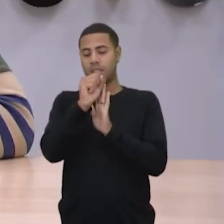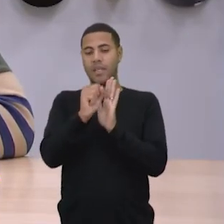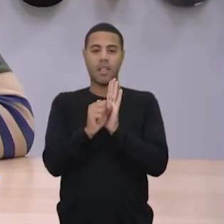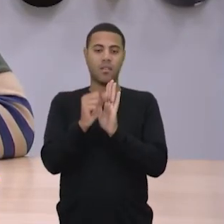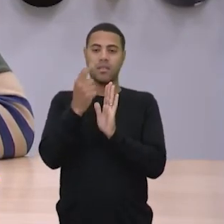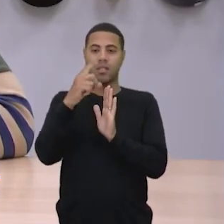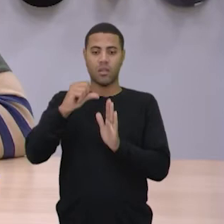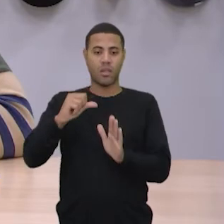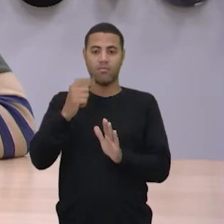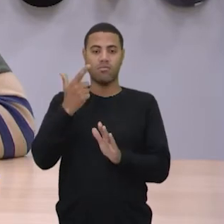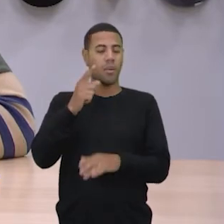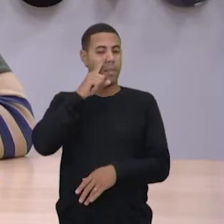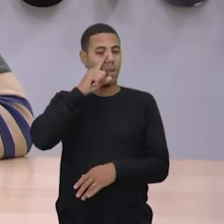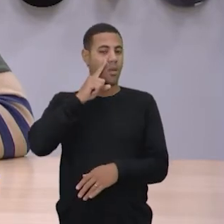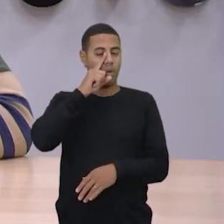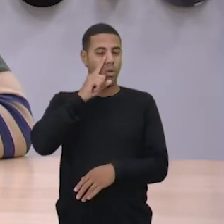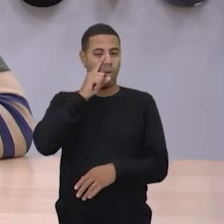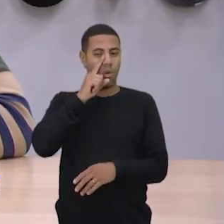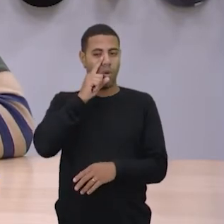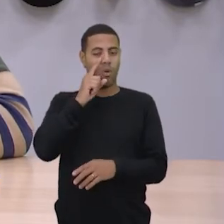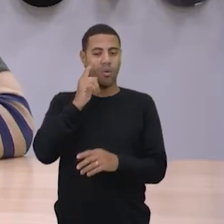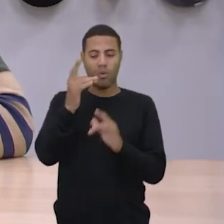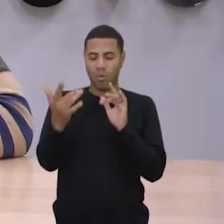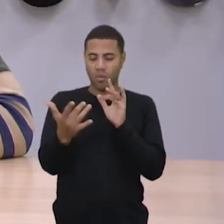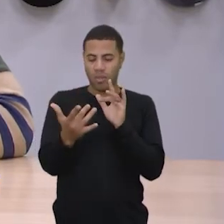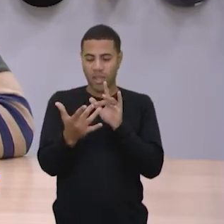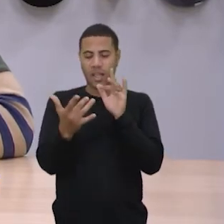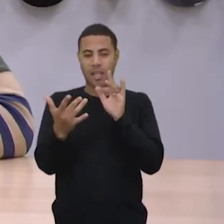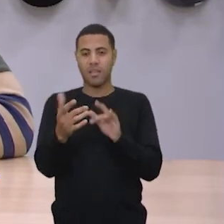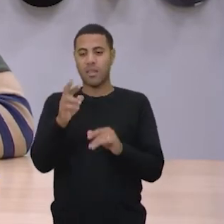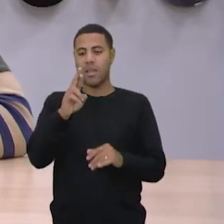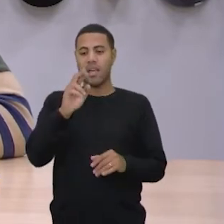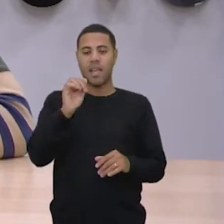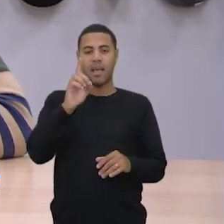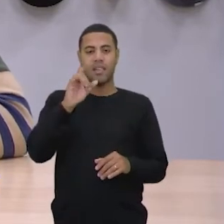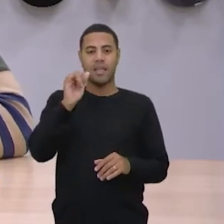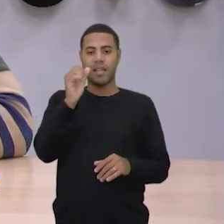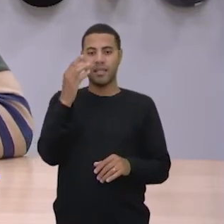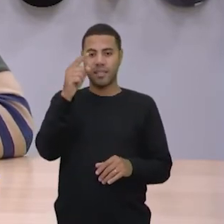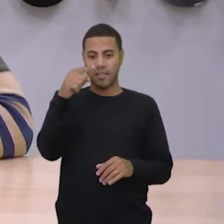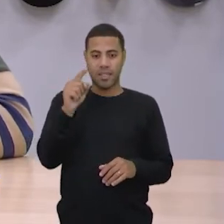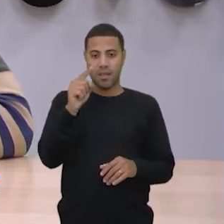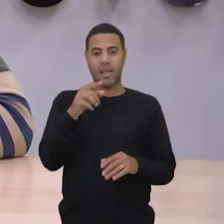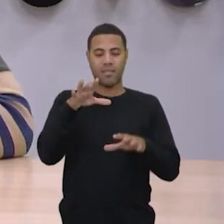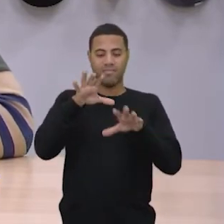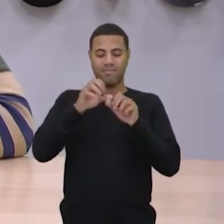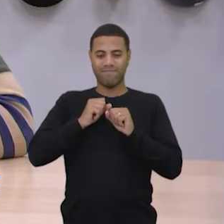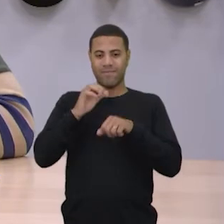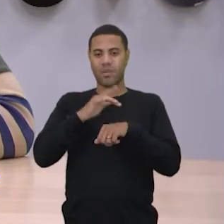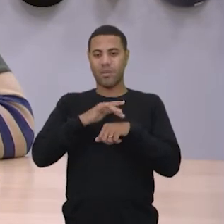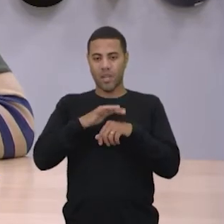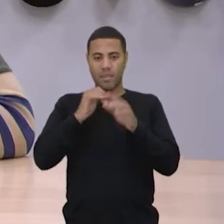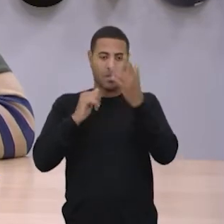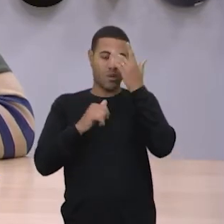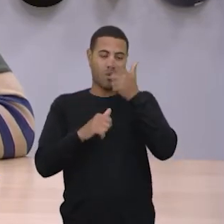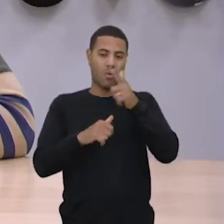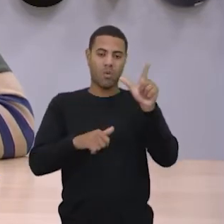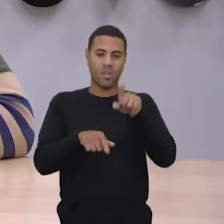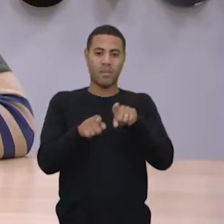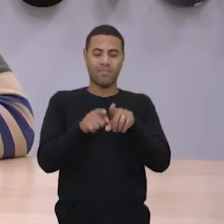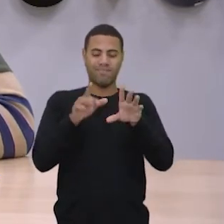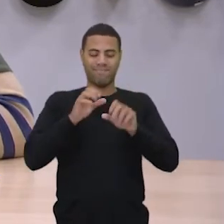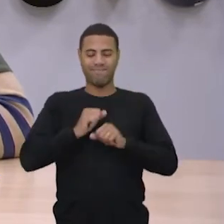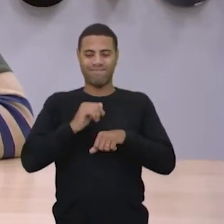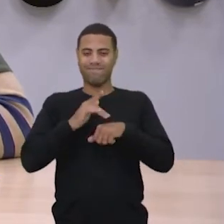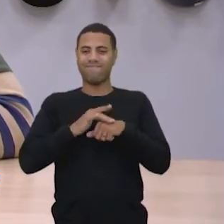quanto que era perigoso mexer diretamente com a radiação. Né? Tanto que ela adoeceu e outros cientistas que trabalhavam com ela